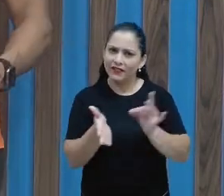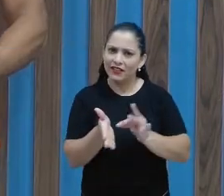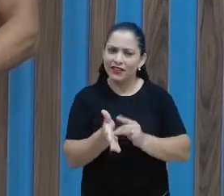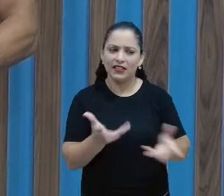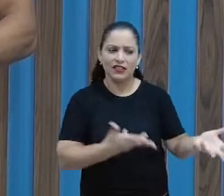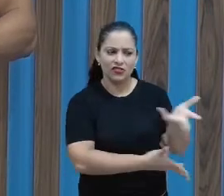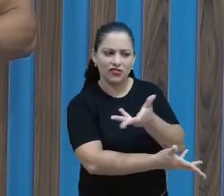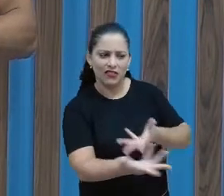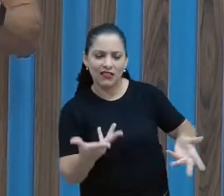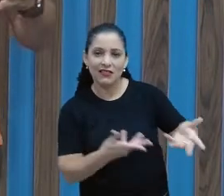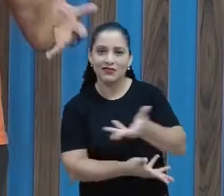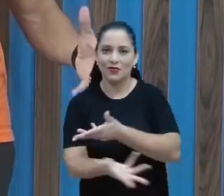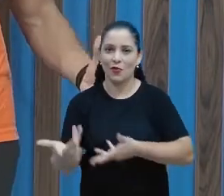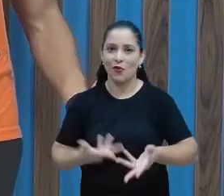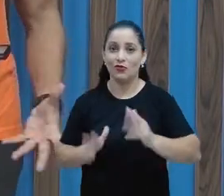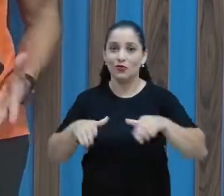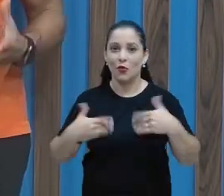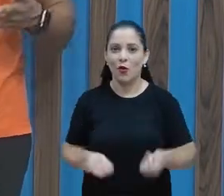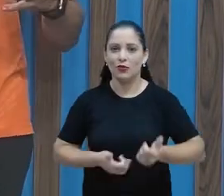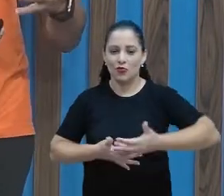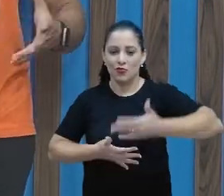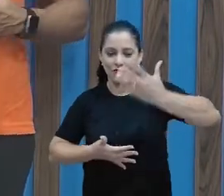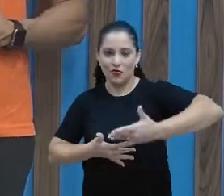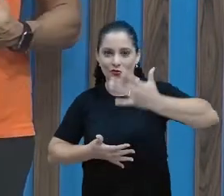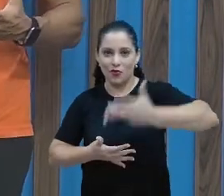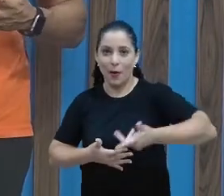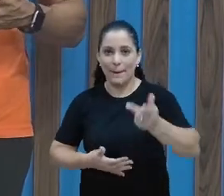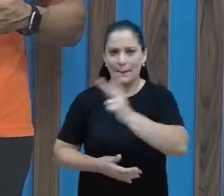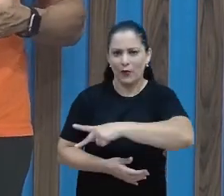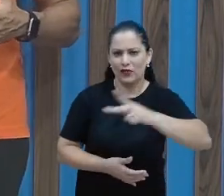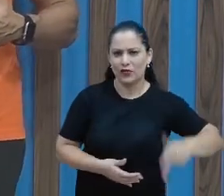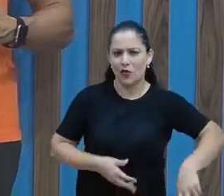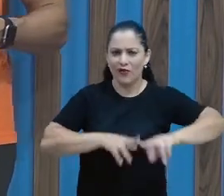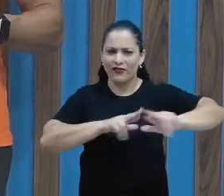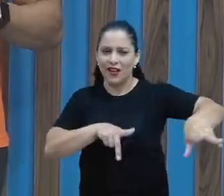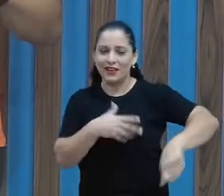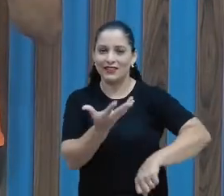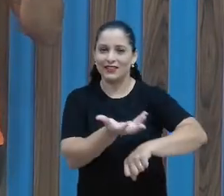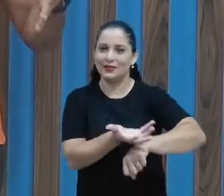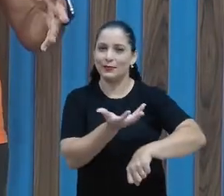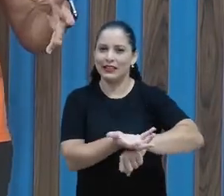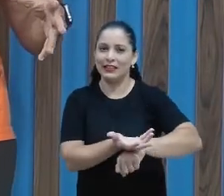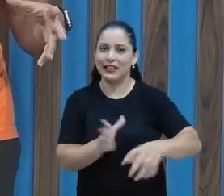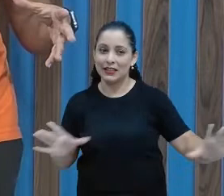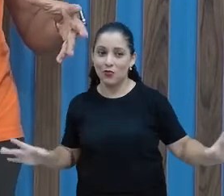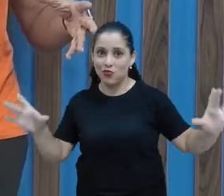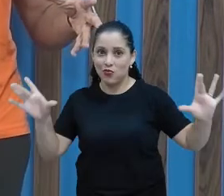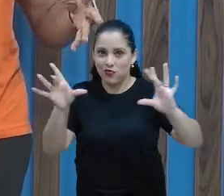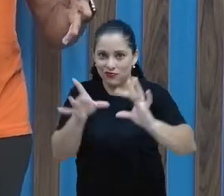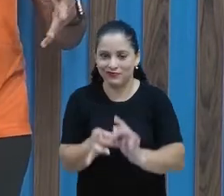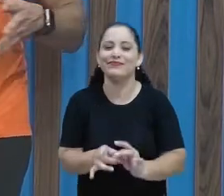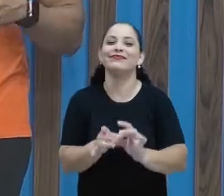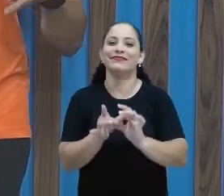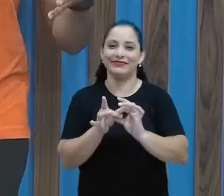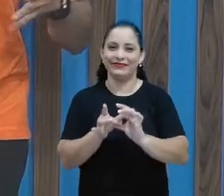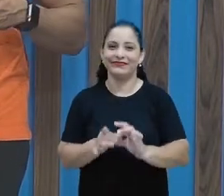relação, né? É muito massa quando vem participar do chat aqui um professor de outra disciplina. porque a gente vê realmente